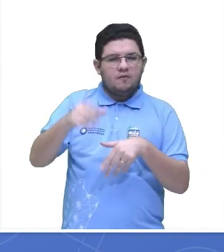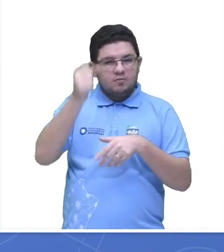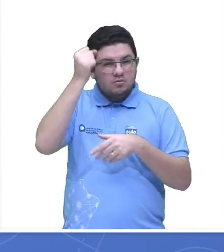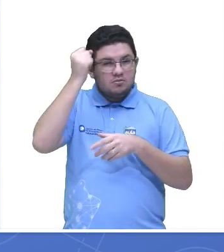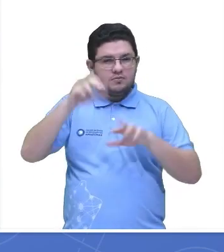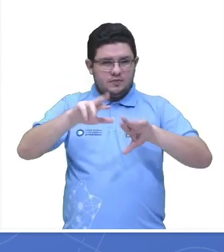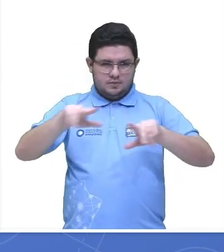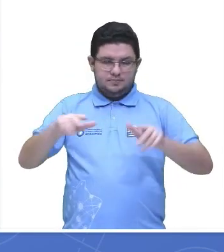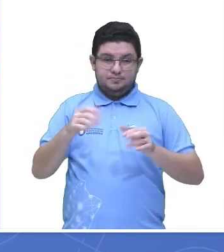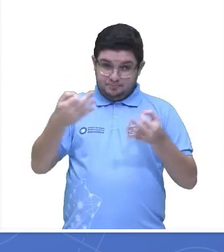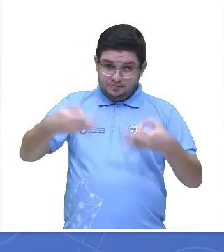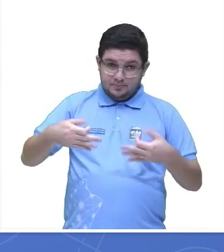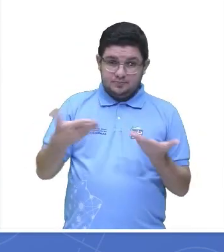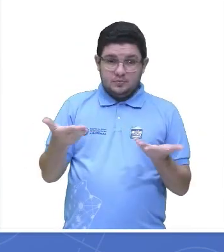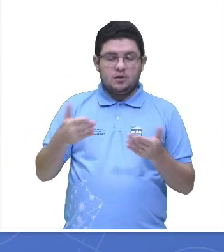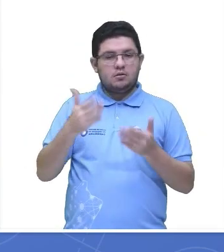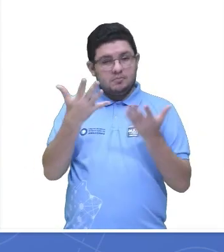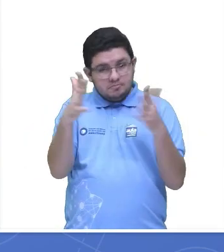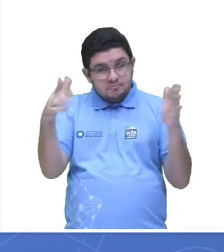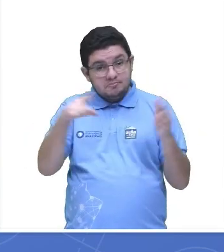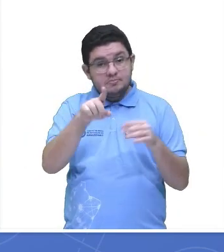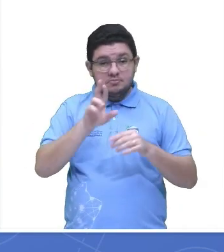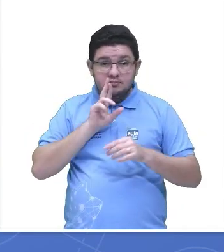quem acertou. Vamos para a questão 3 agora.